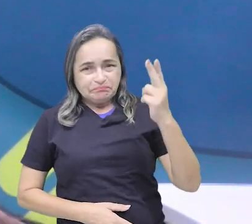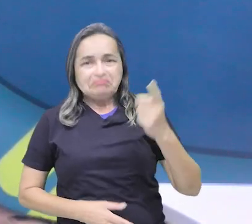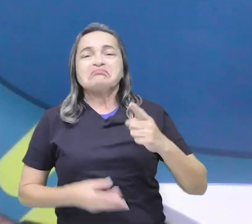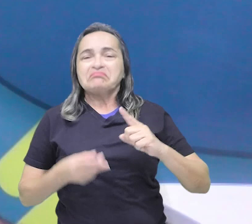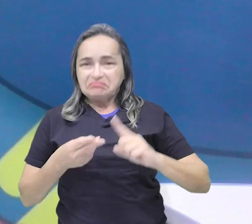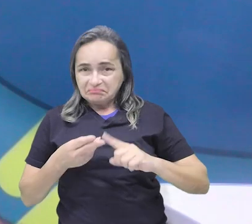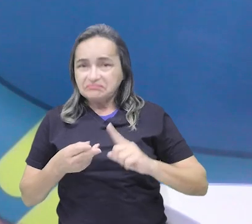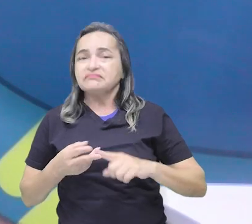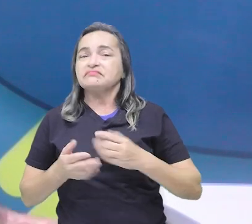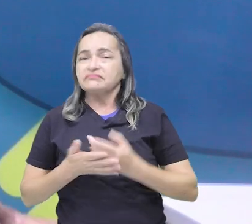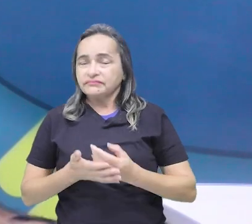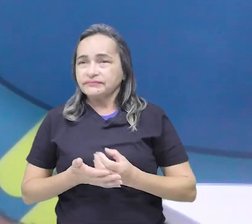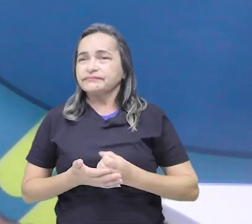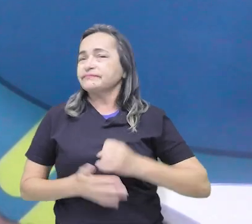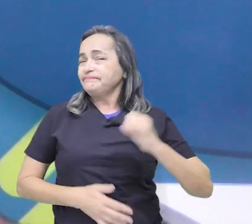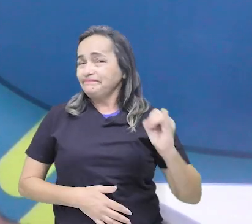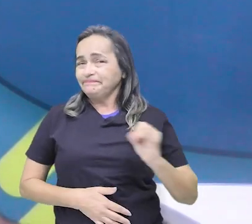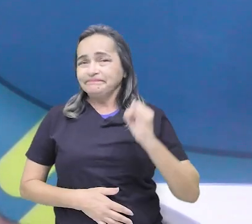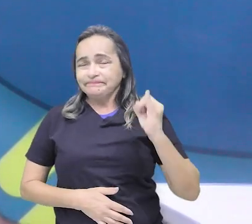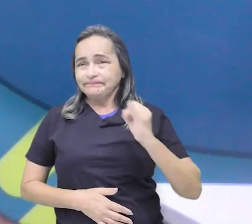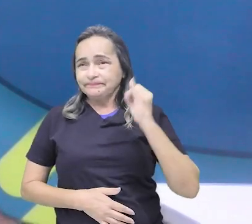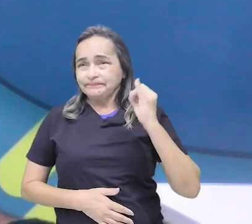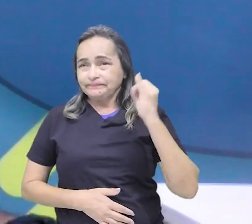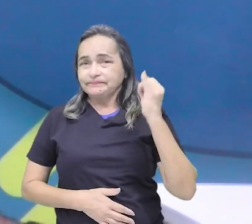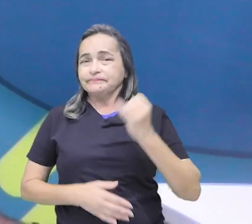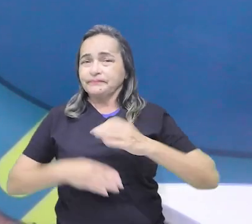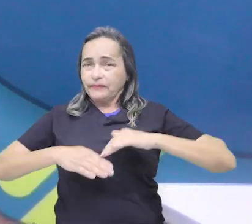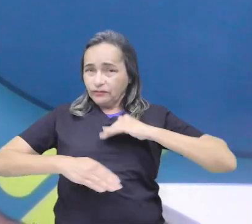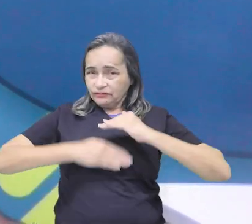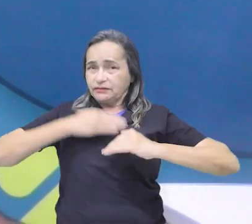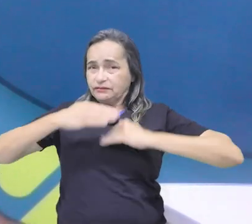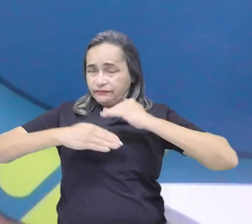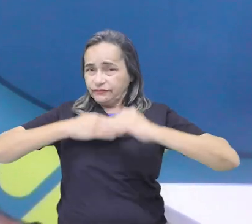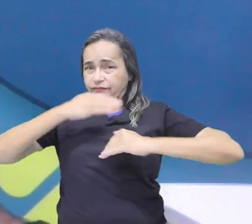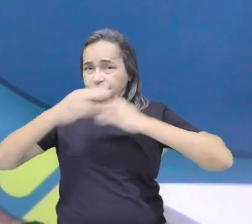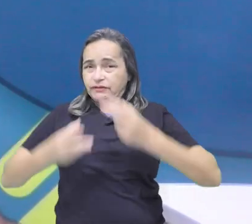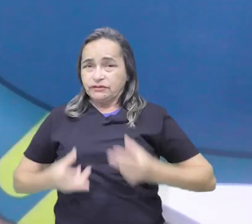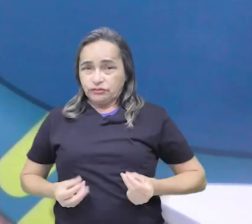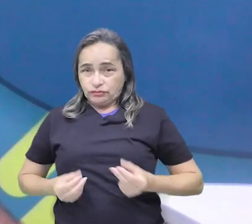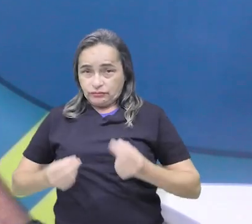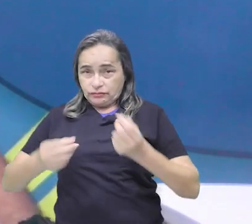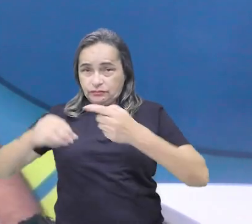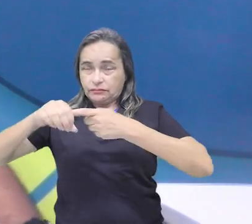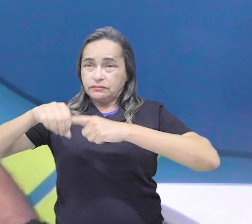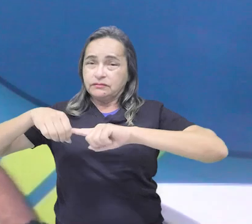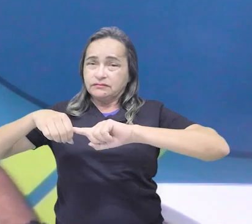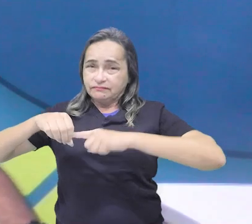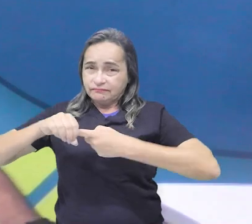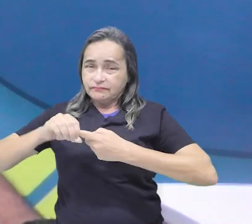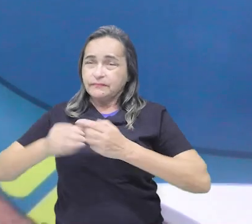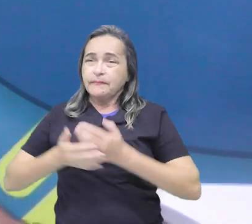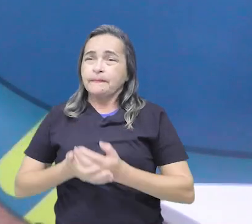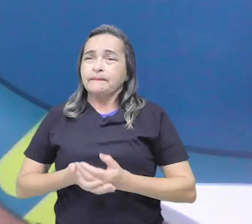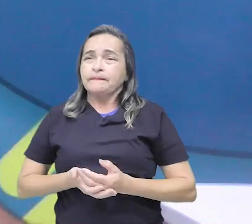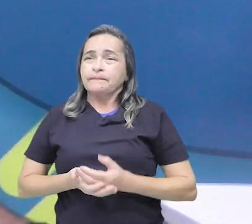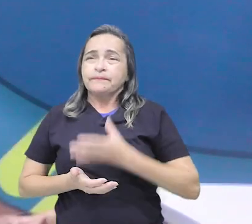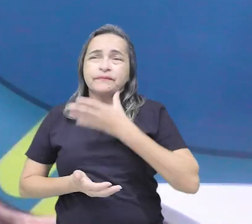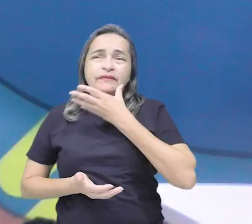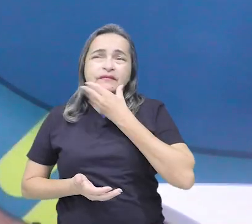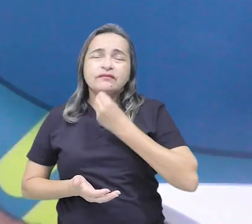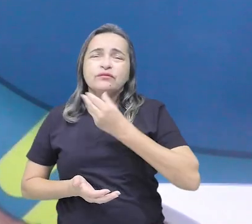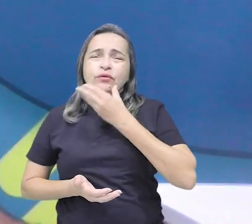uma importância muito grande no desenvolvimento do câncer de próstata, né? Esses homens que